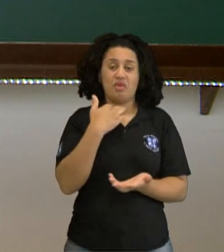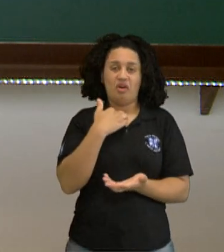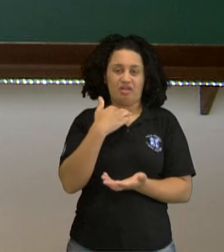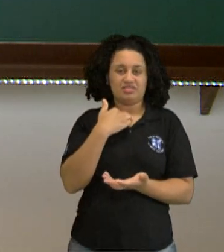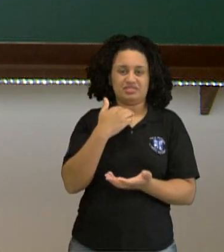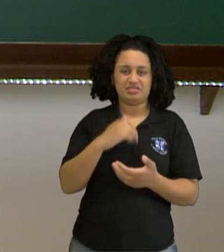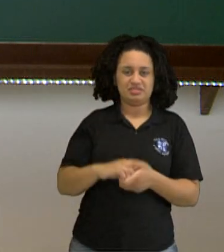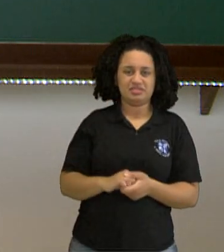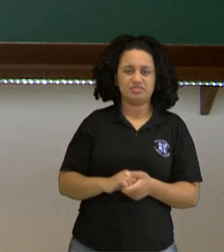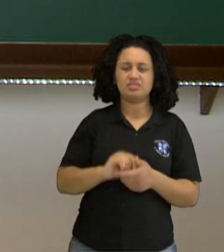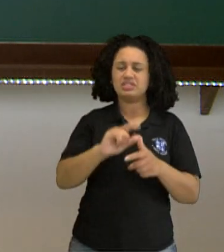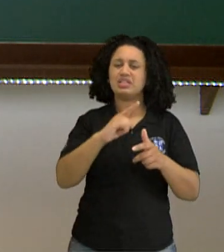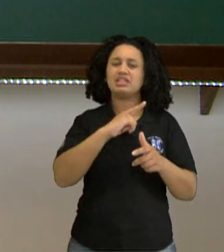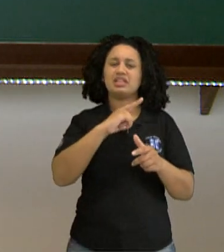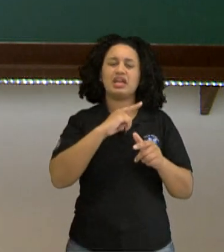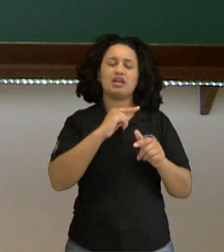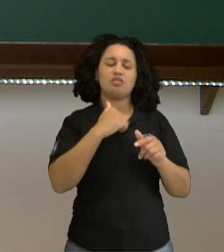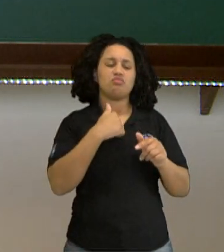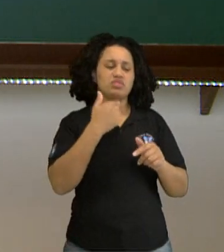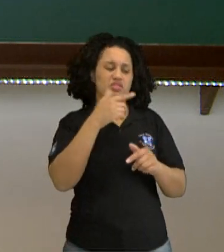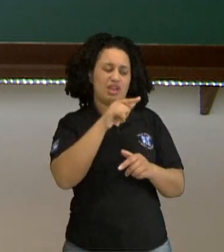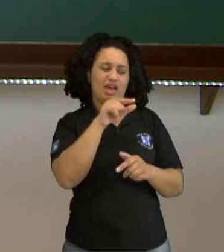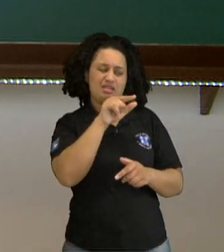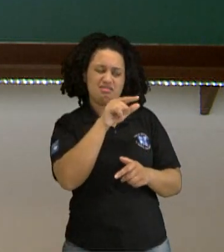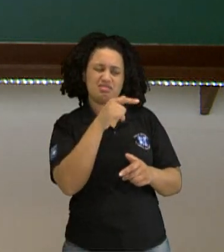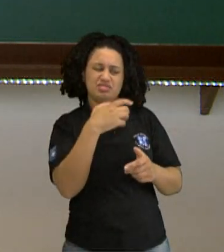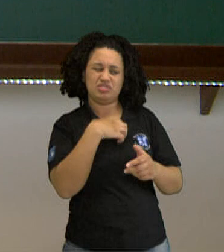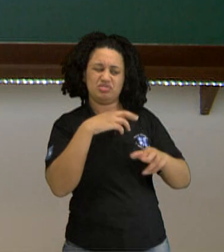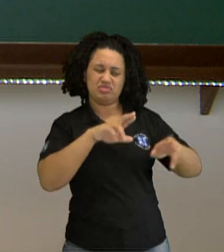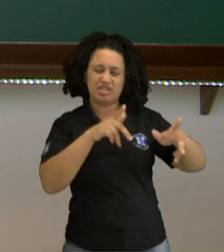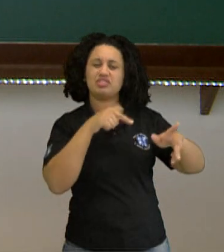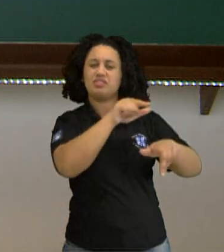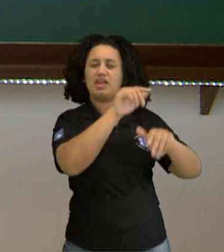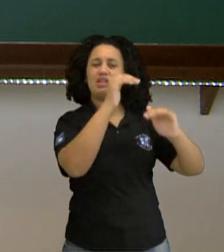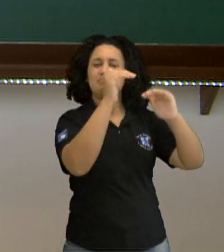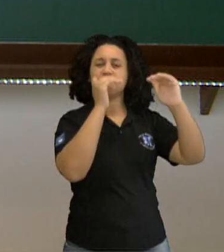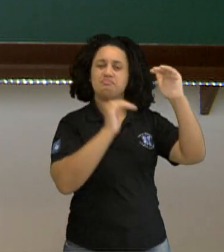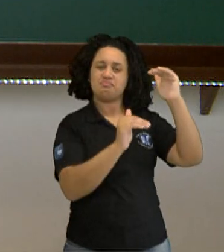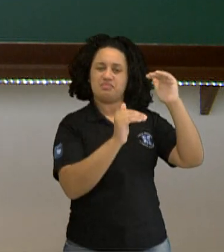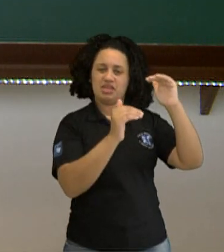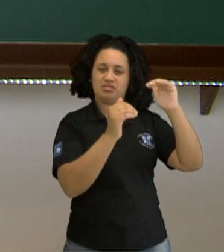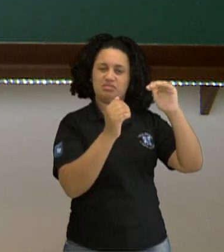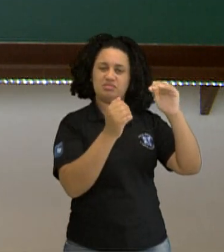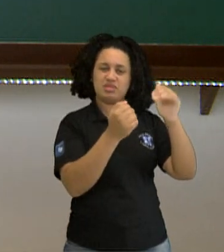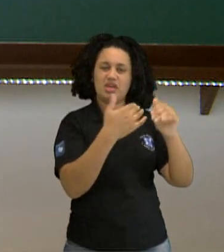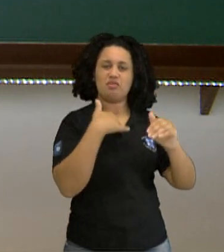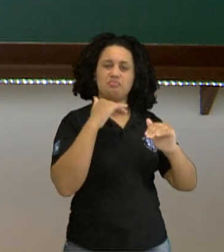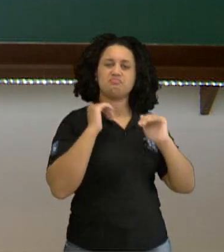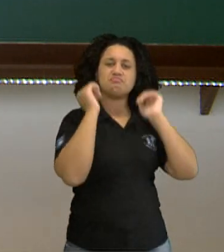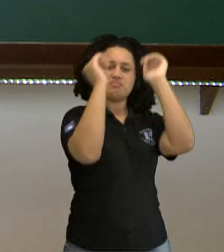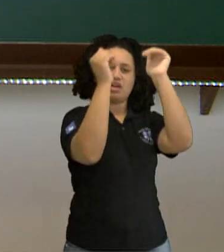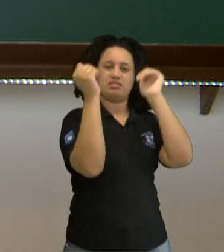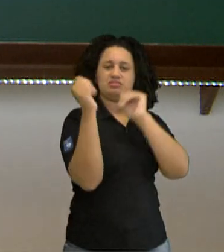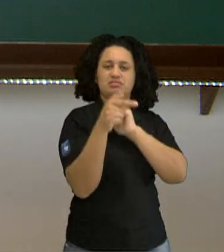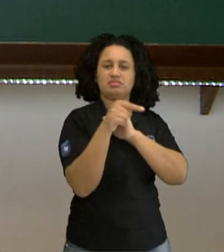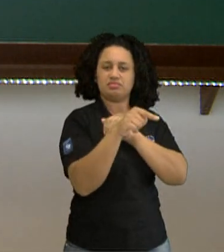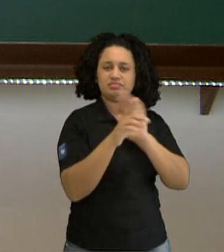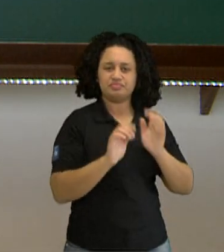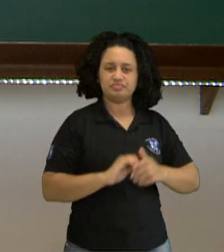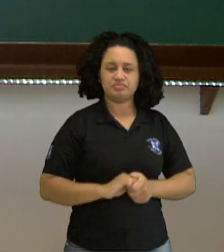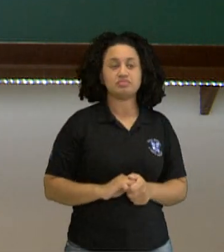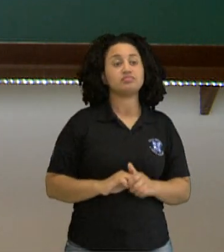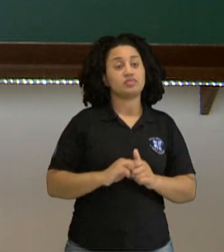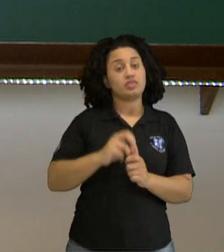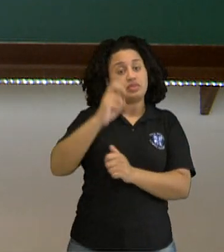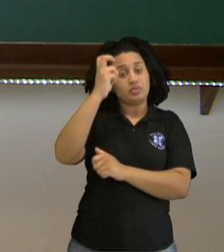estereótipo, você ter a inferiorização. Não é isso, né? As culturas, a partir desse momento, elas vão existir